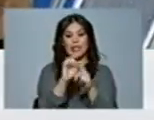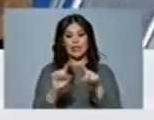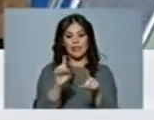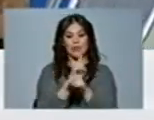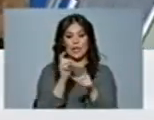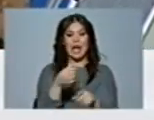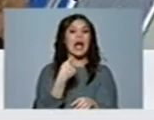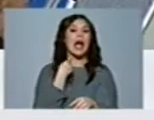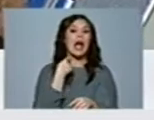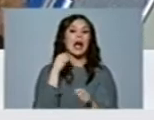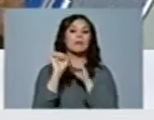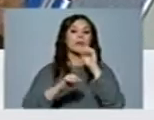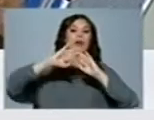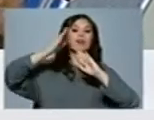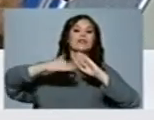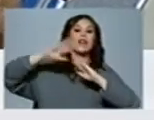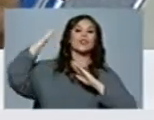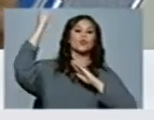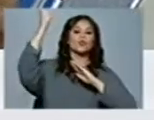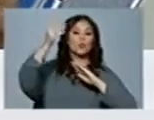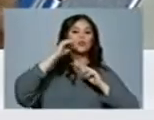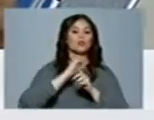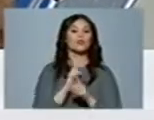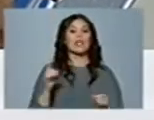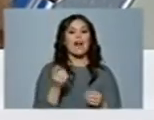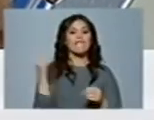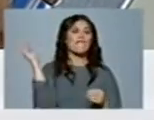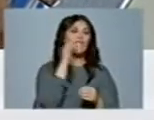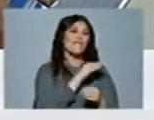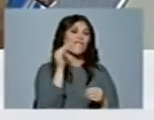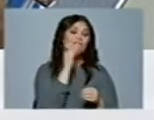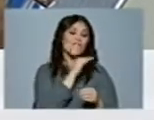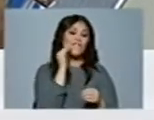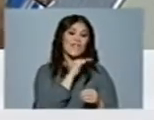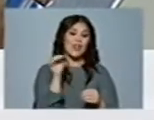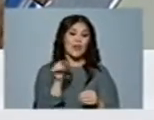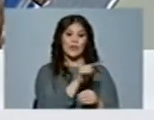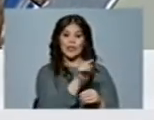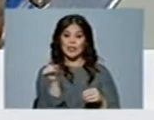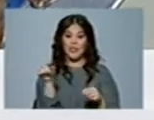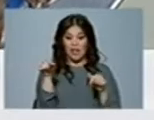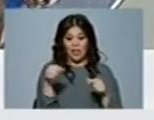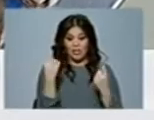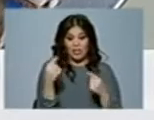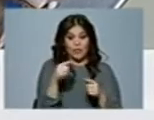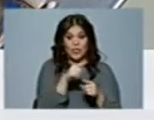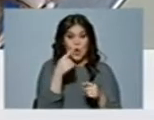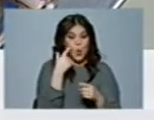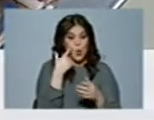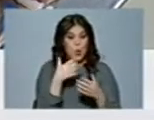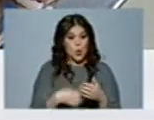carnes transmontanas. Aqui as carnes da região, o frio, que vocês por aqui tanto, não notam tanto, nós lá não